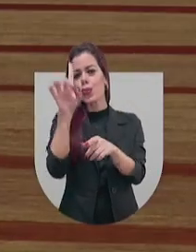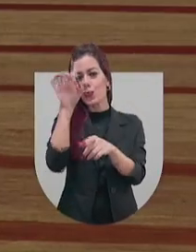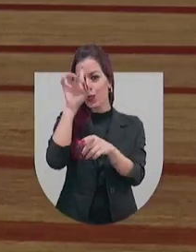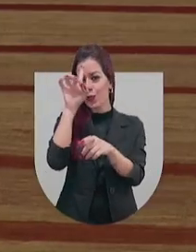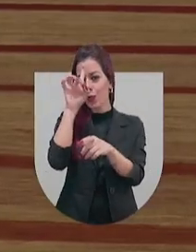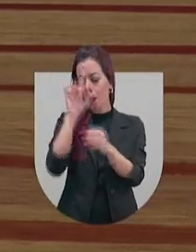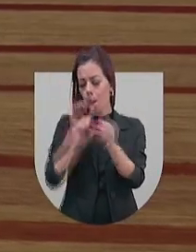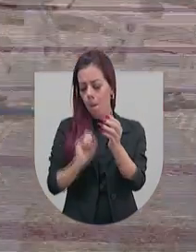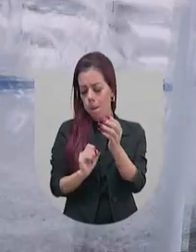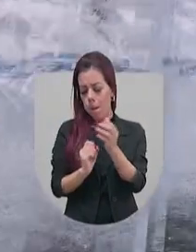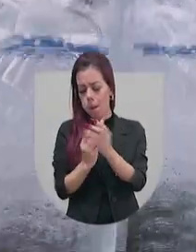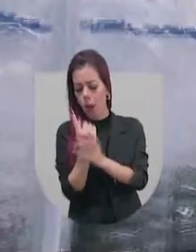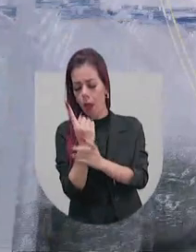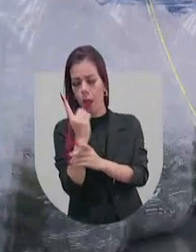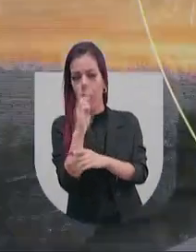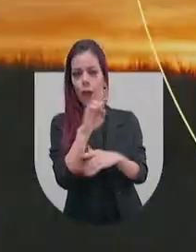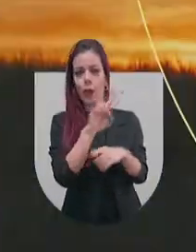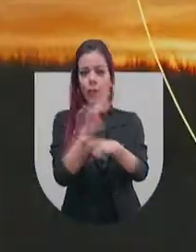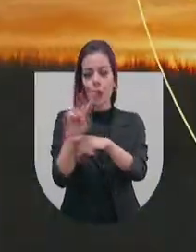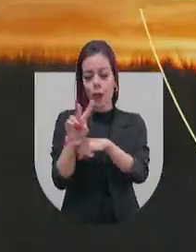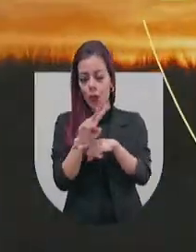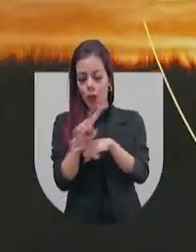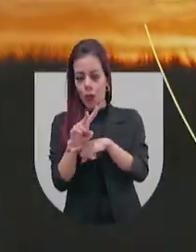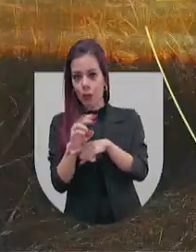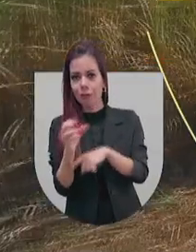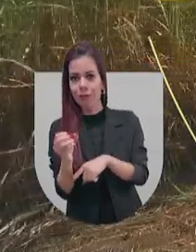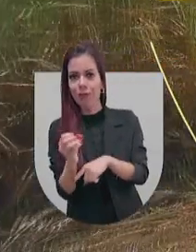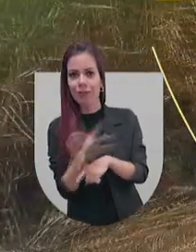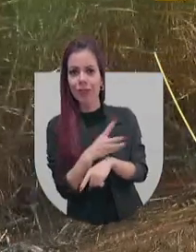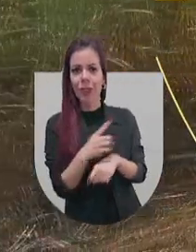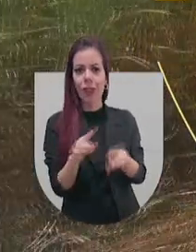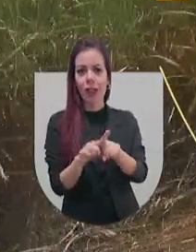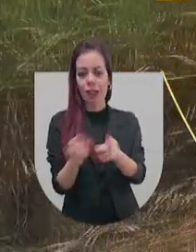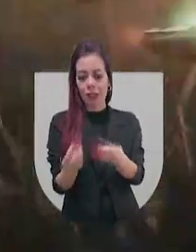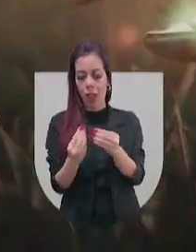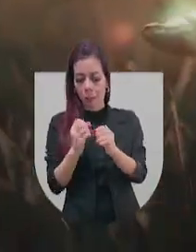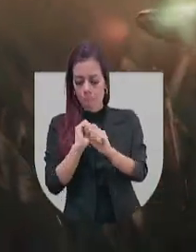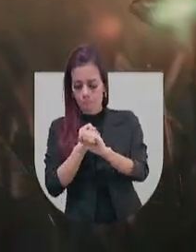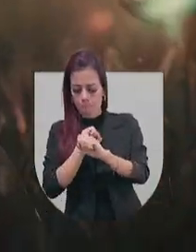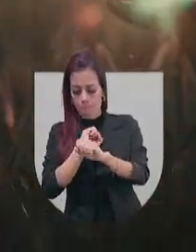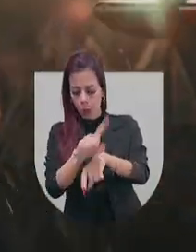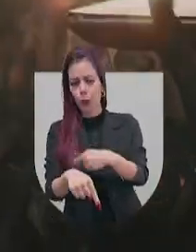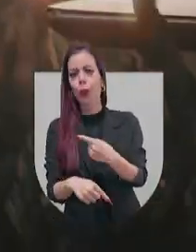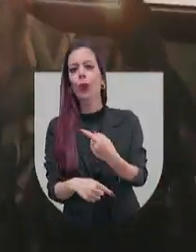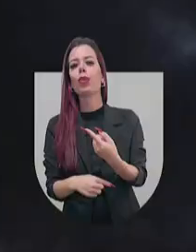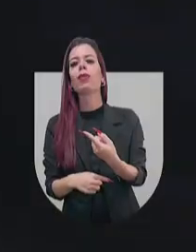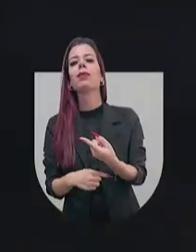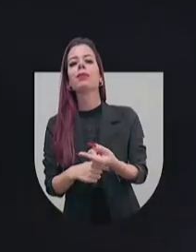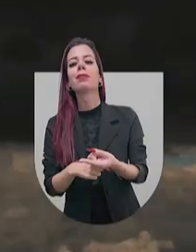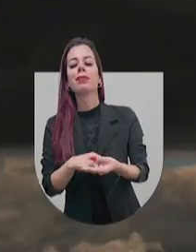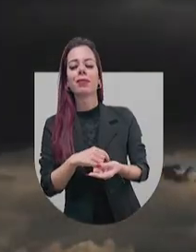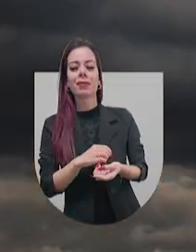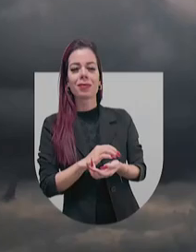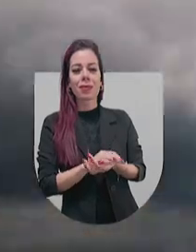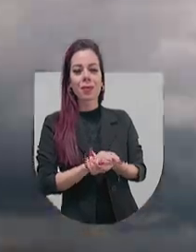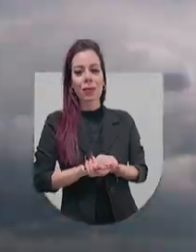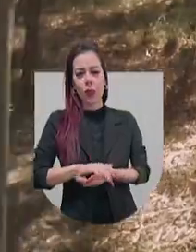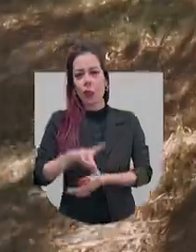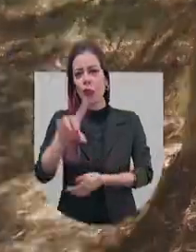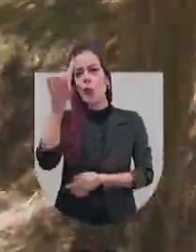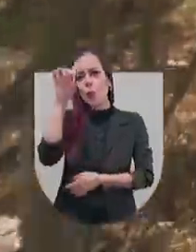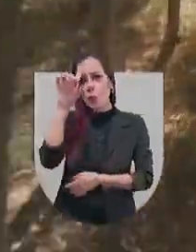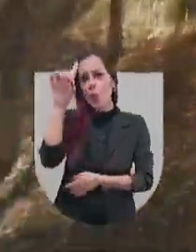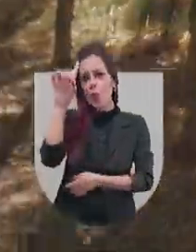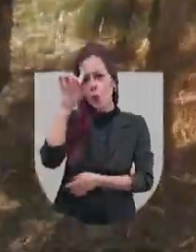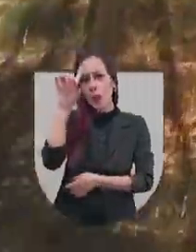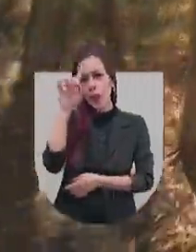Para plantar, para cuidar. Para inovar, colher e transformar. Dia